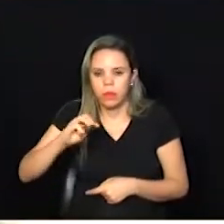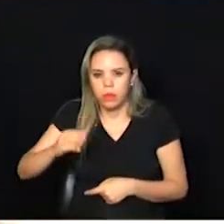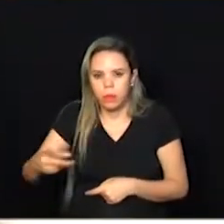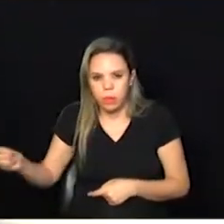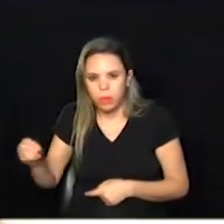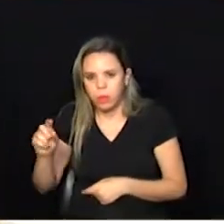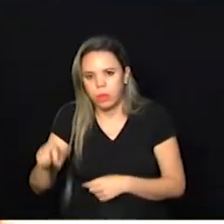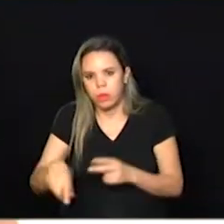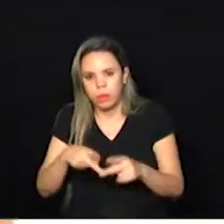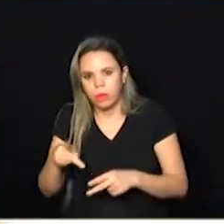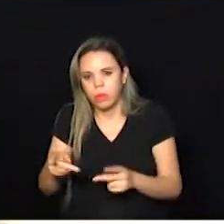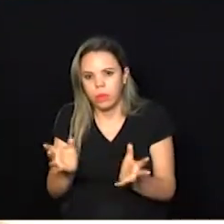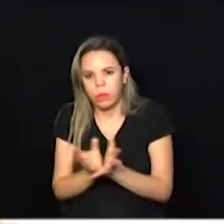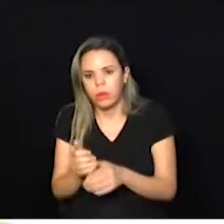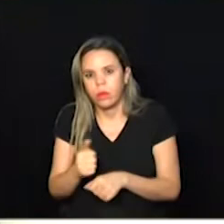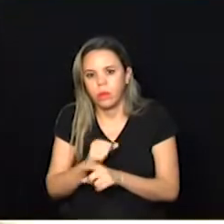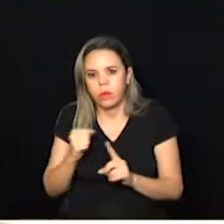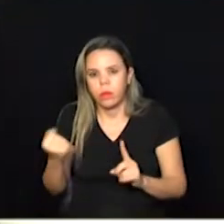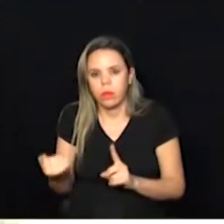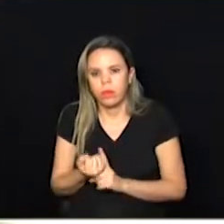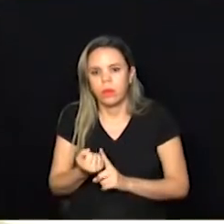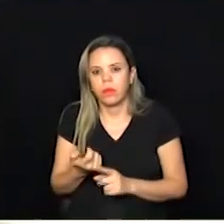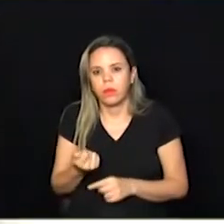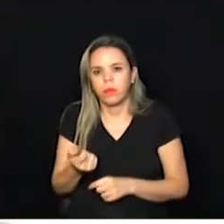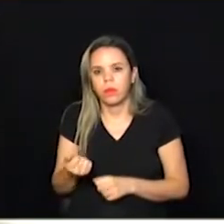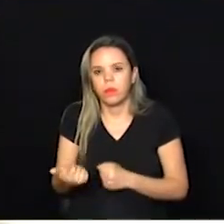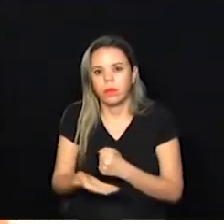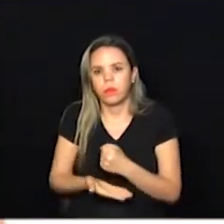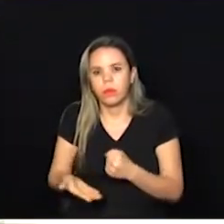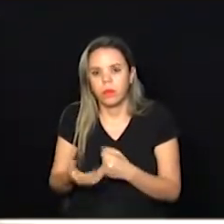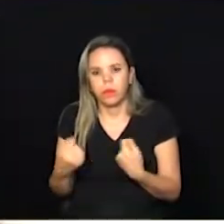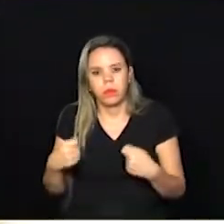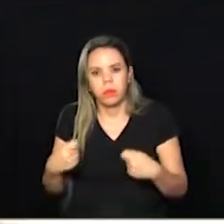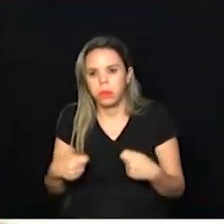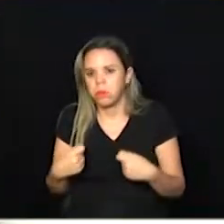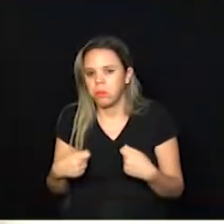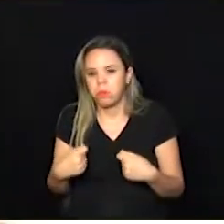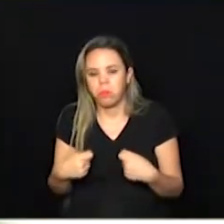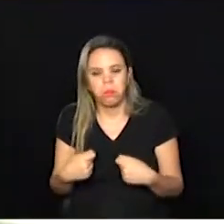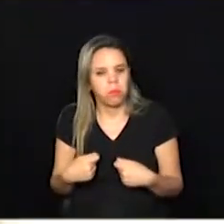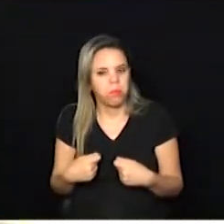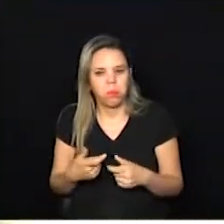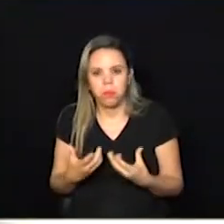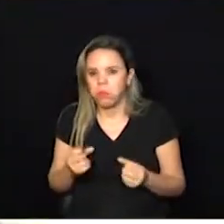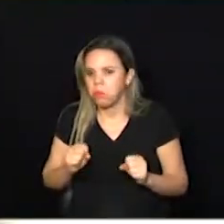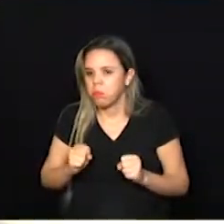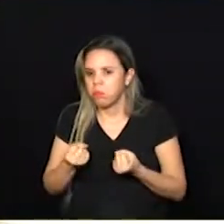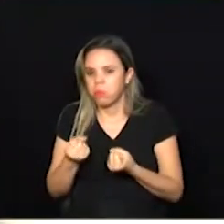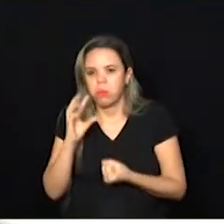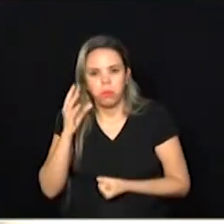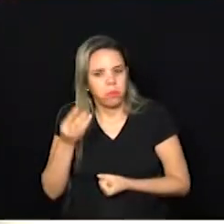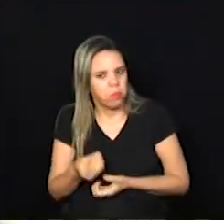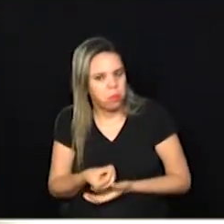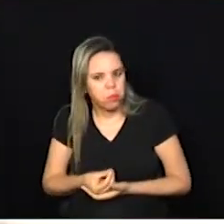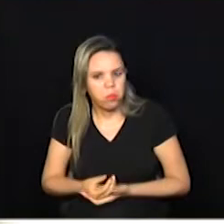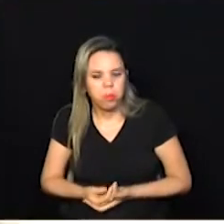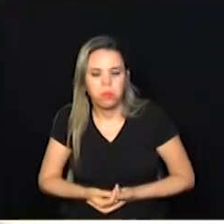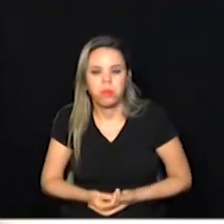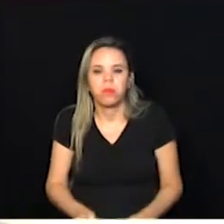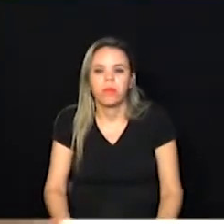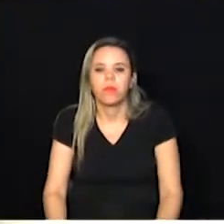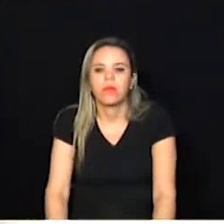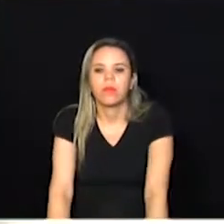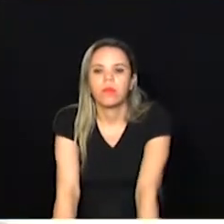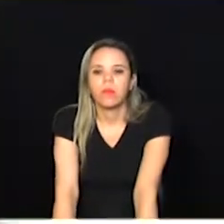1.200.000 habitantes, uma equipe psicossocial é muito pouco, né? Não precisa ser muito esforço para entender, né?